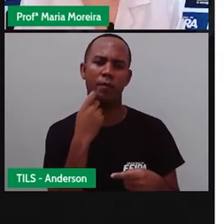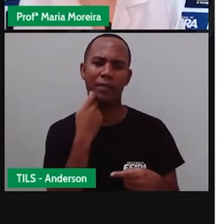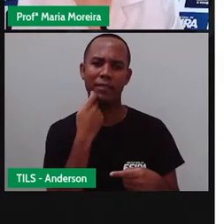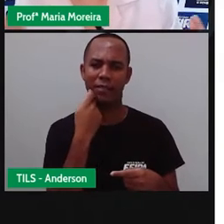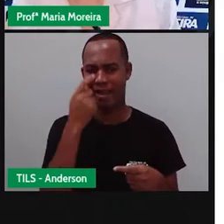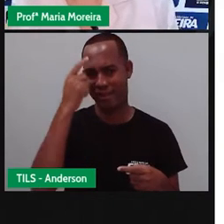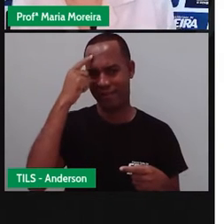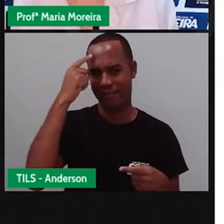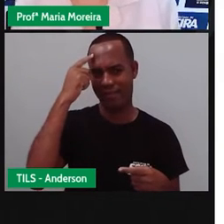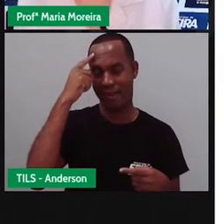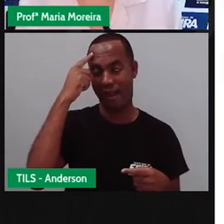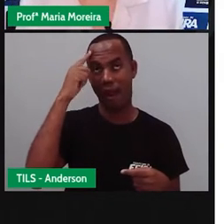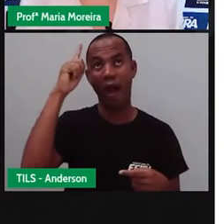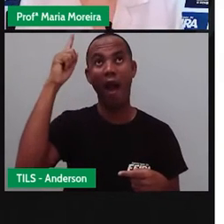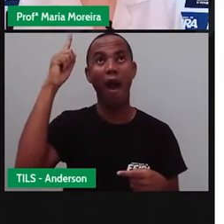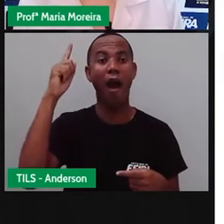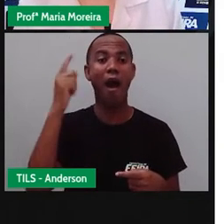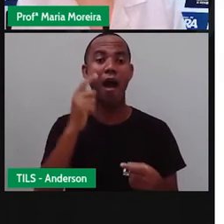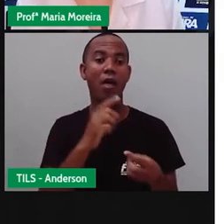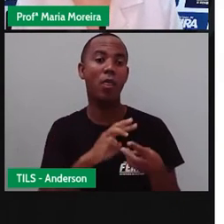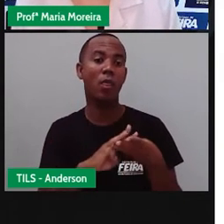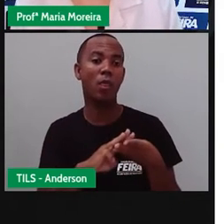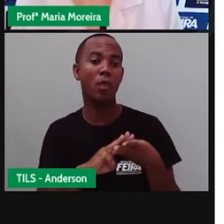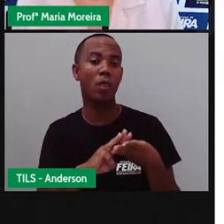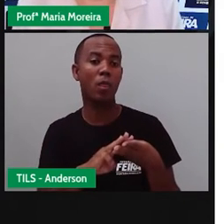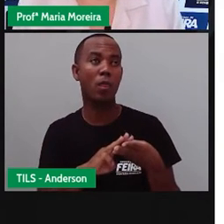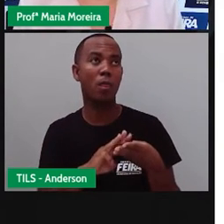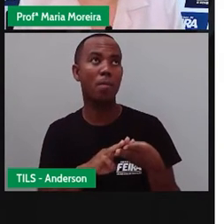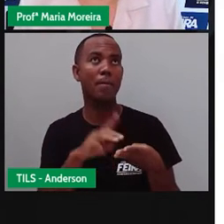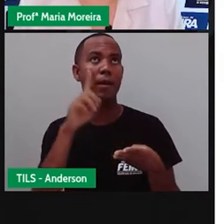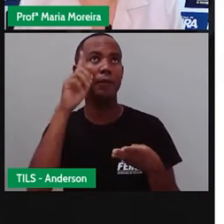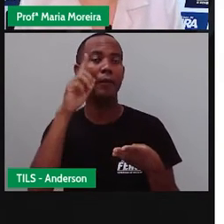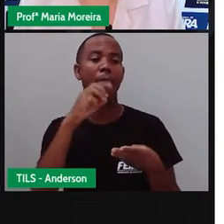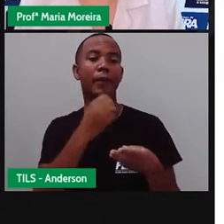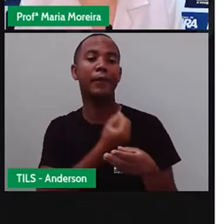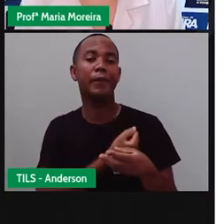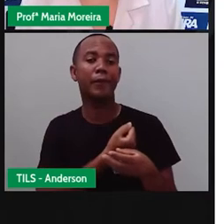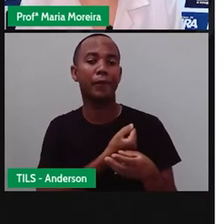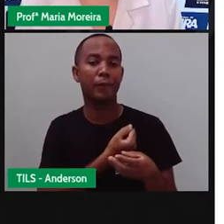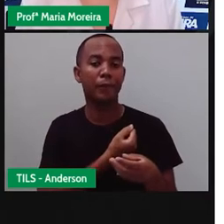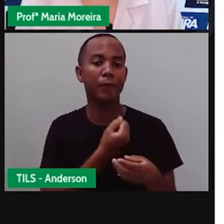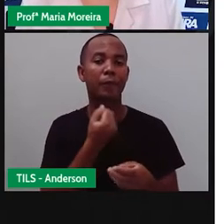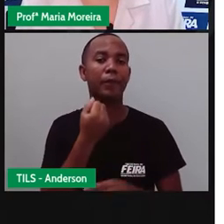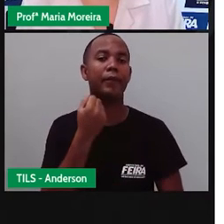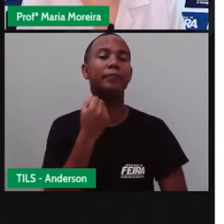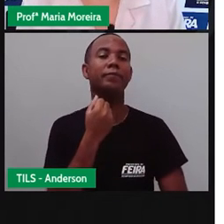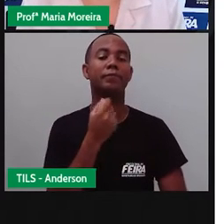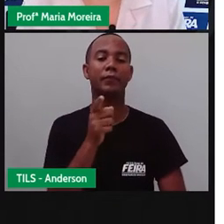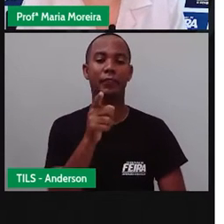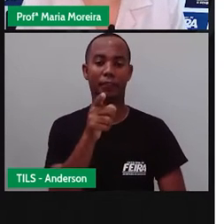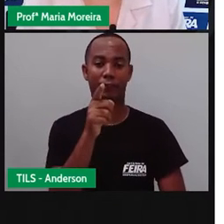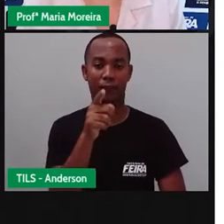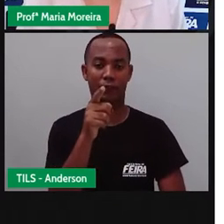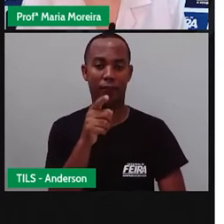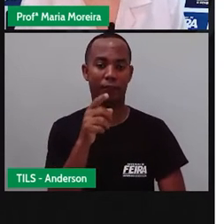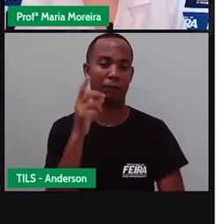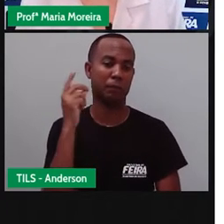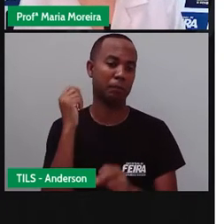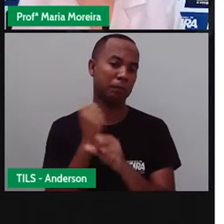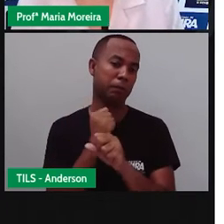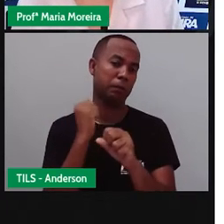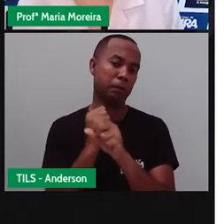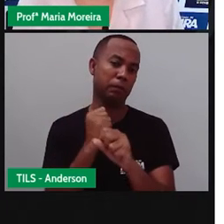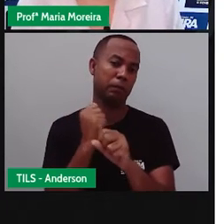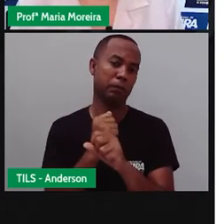começa a ideia de um número né esses ossos encalhados são os registros mais antigos que existem e mais ou menos aí